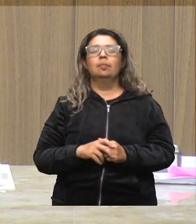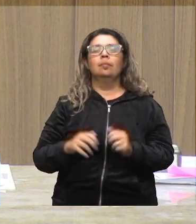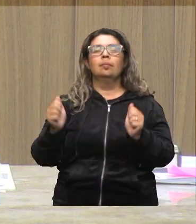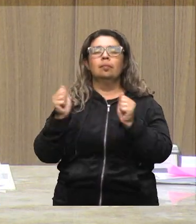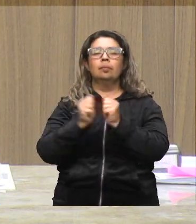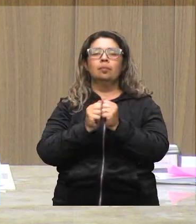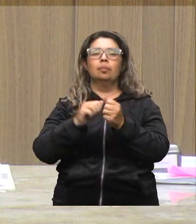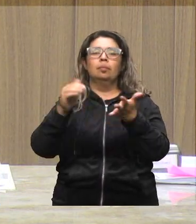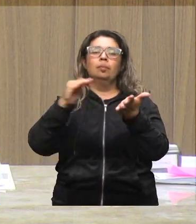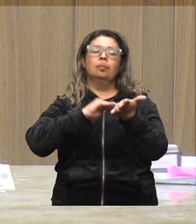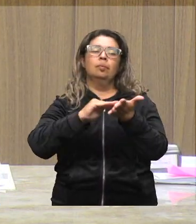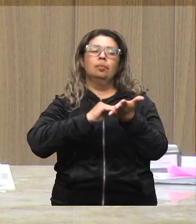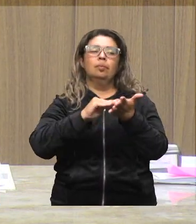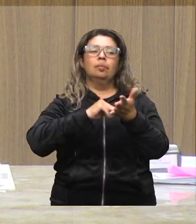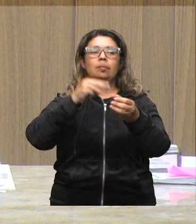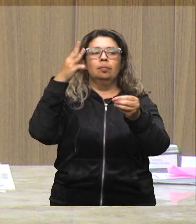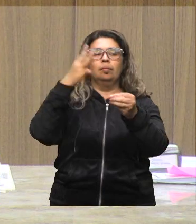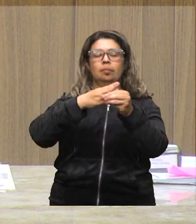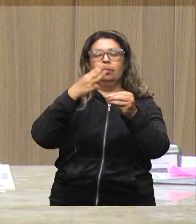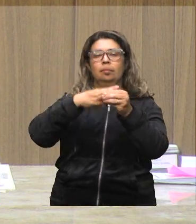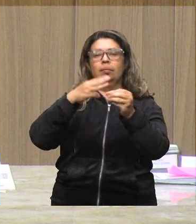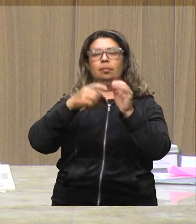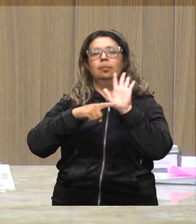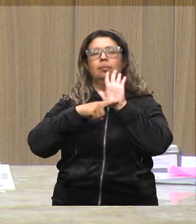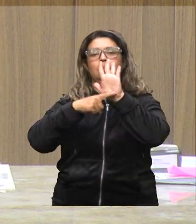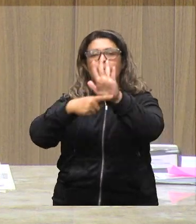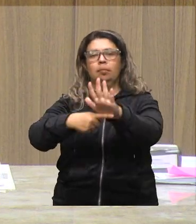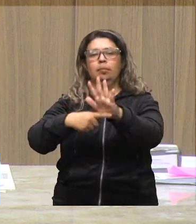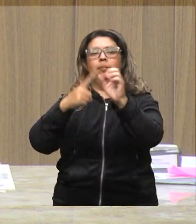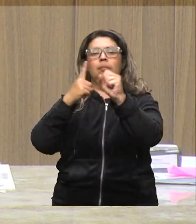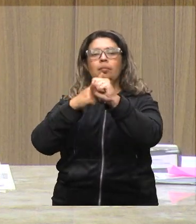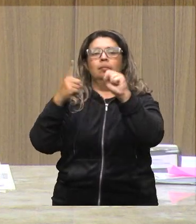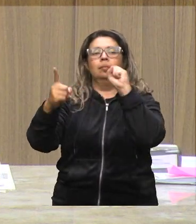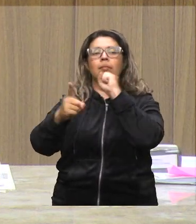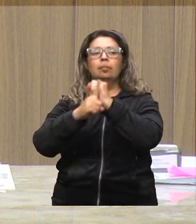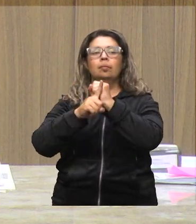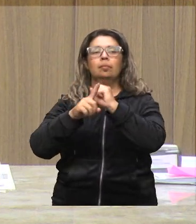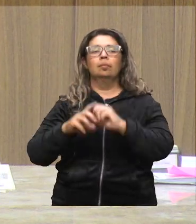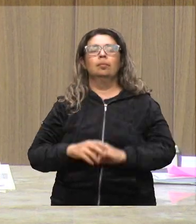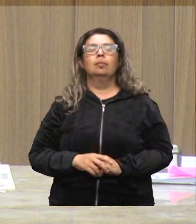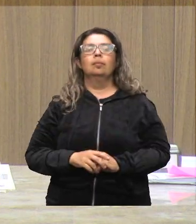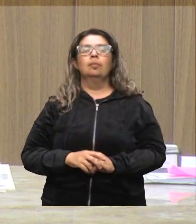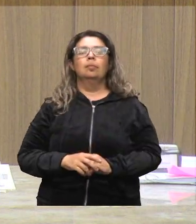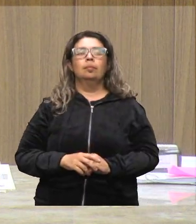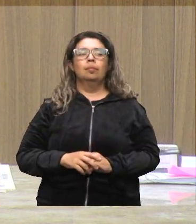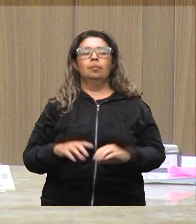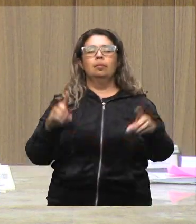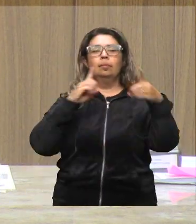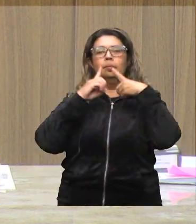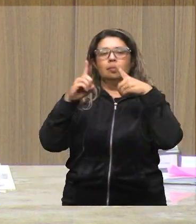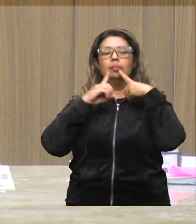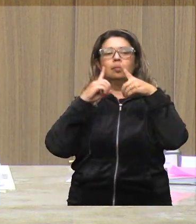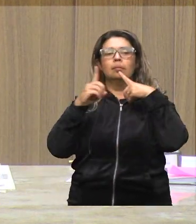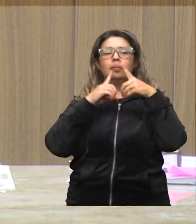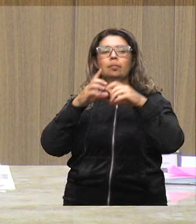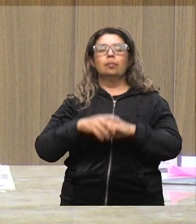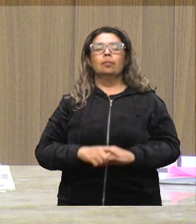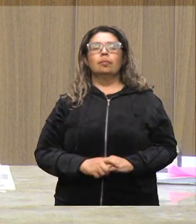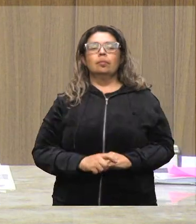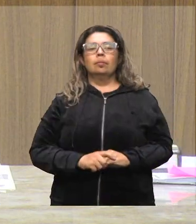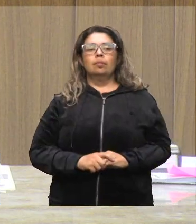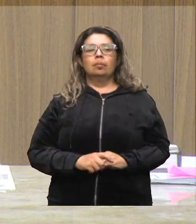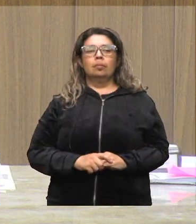R$ 49.562,13, junto à unidade orçamentária da Secretaria Municipal de Assistência Social. Em discussão,